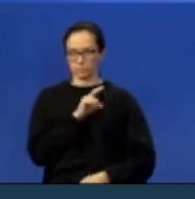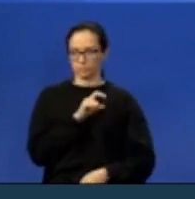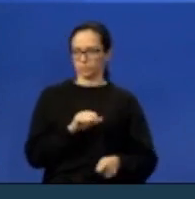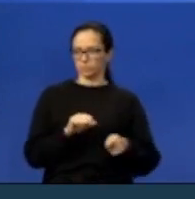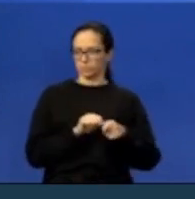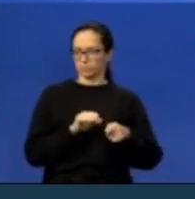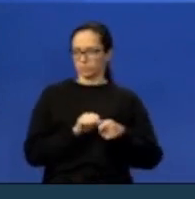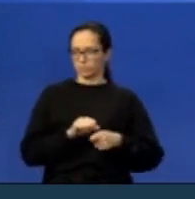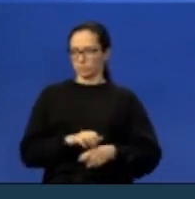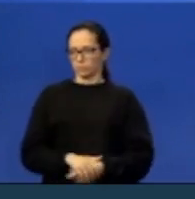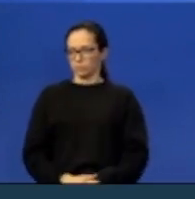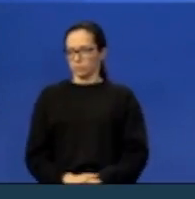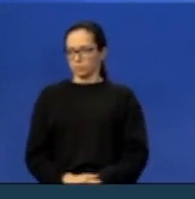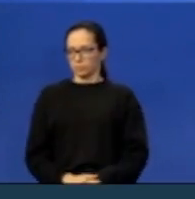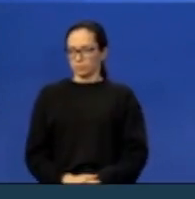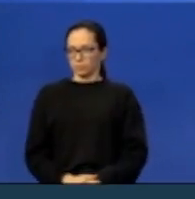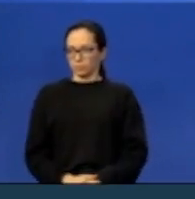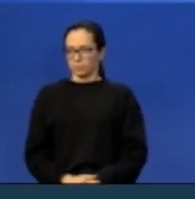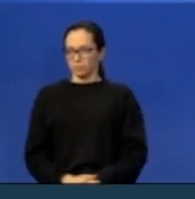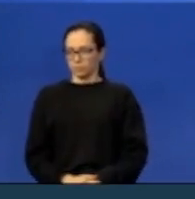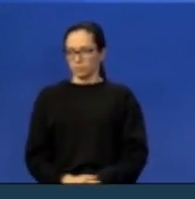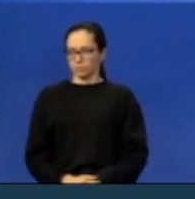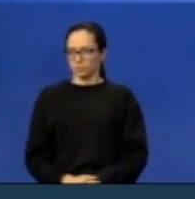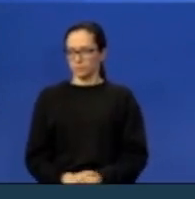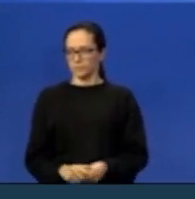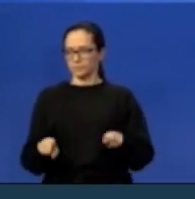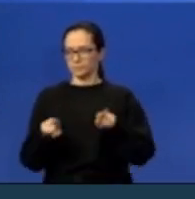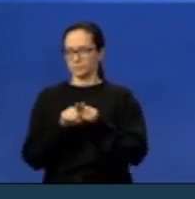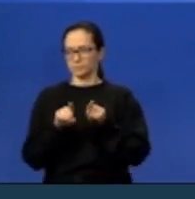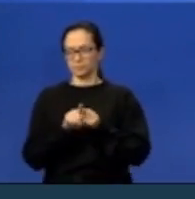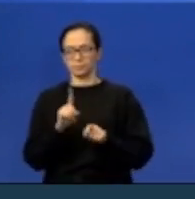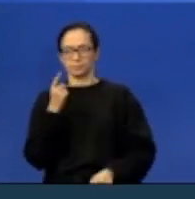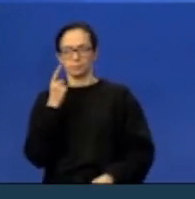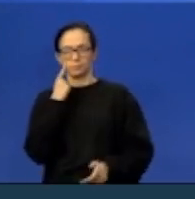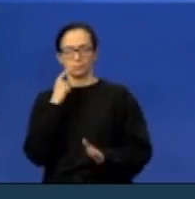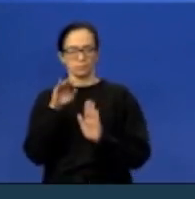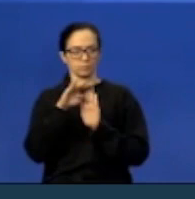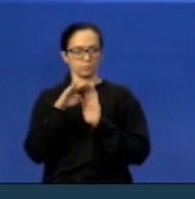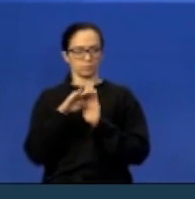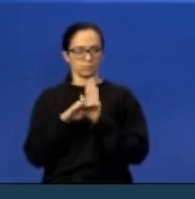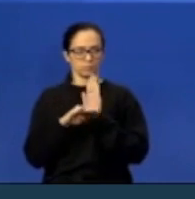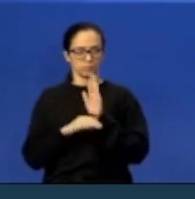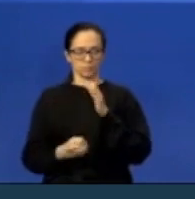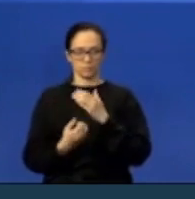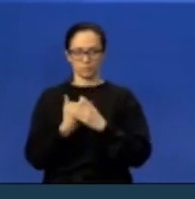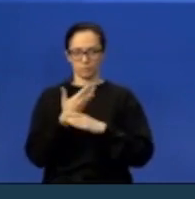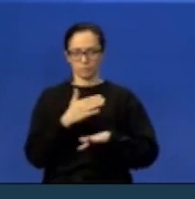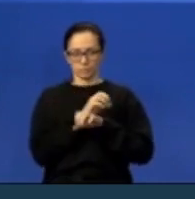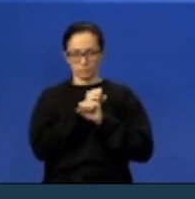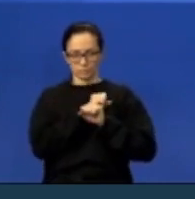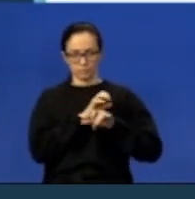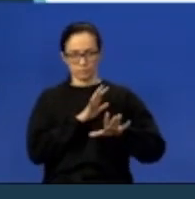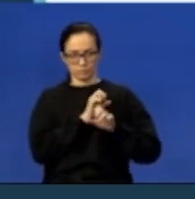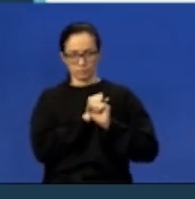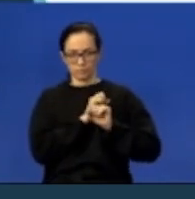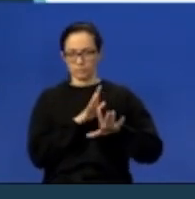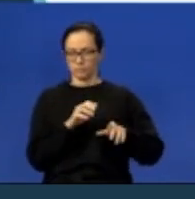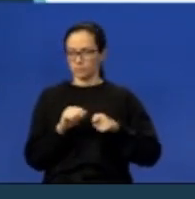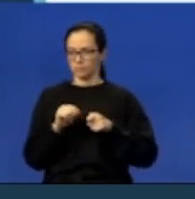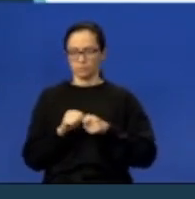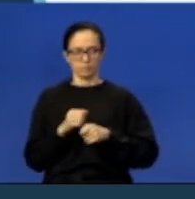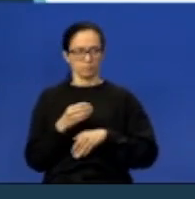dilatado. No próximo slide, vocês vão ver as estruturas que compõem o sistema de condução do coração.